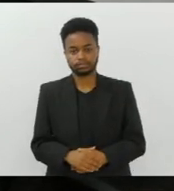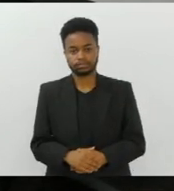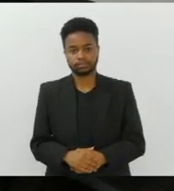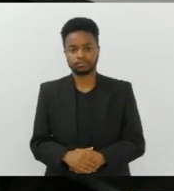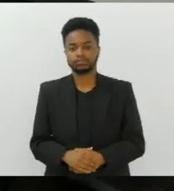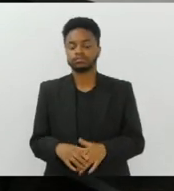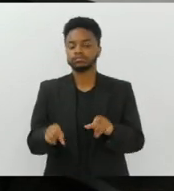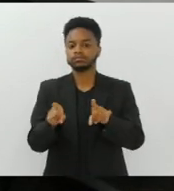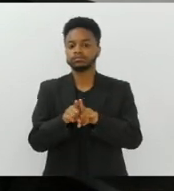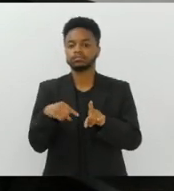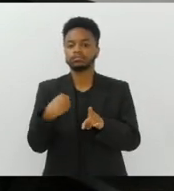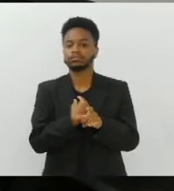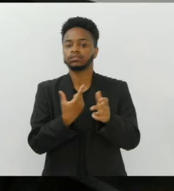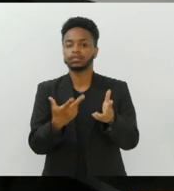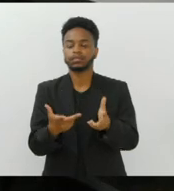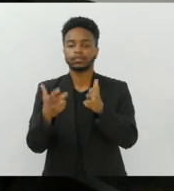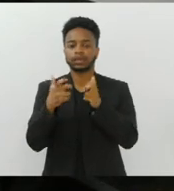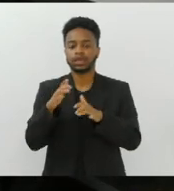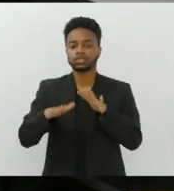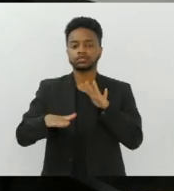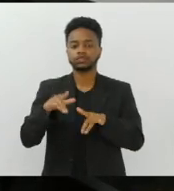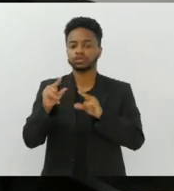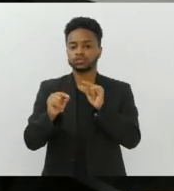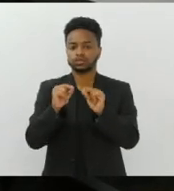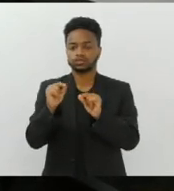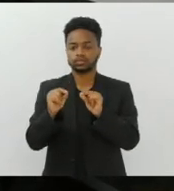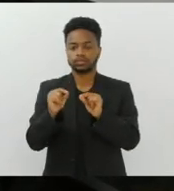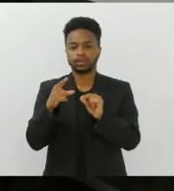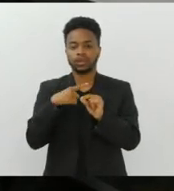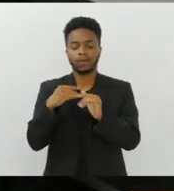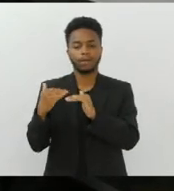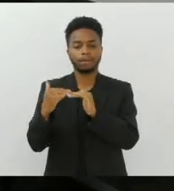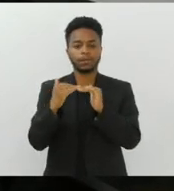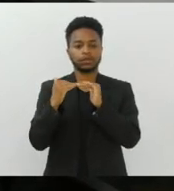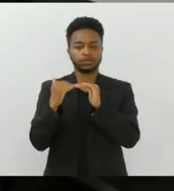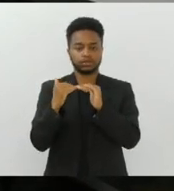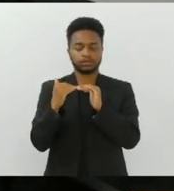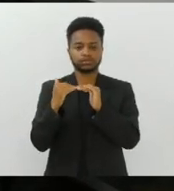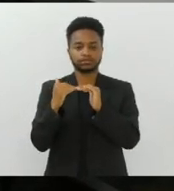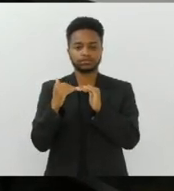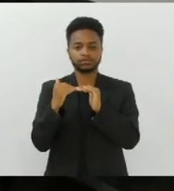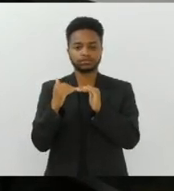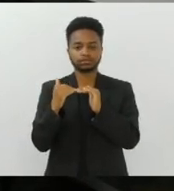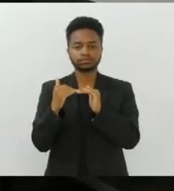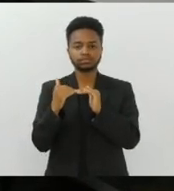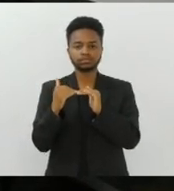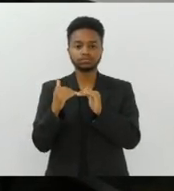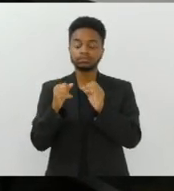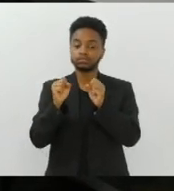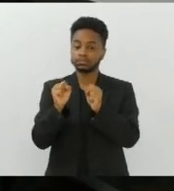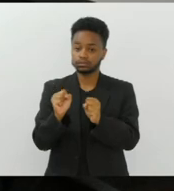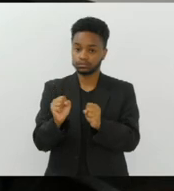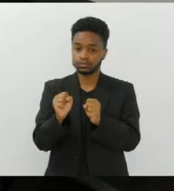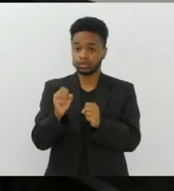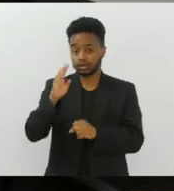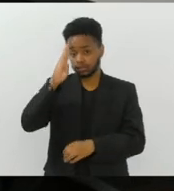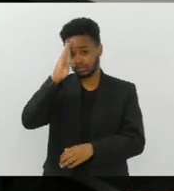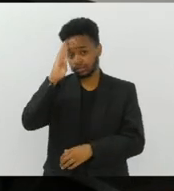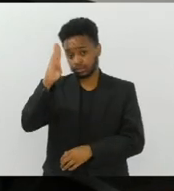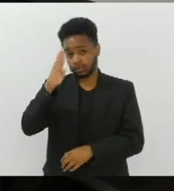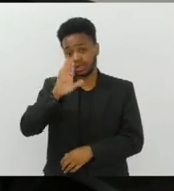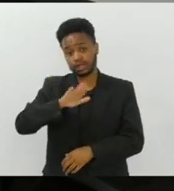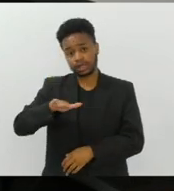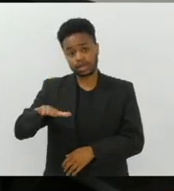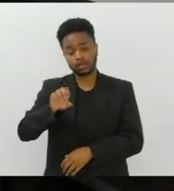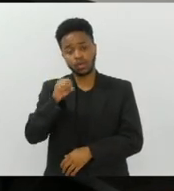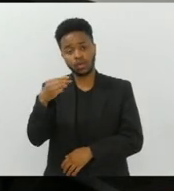tem-se observado, muitas vezes, um padrão que pode levar, especialmente uma criança ou